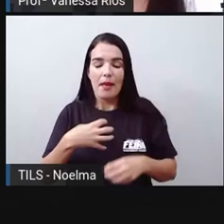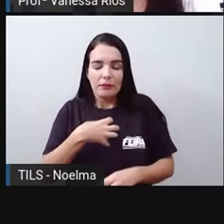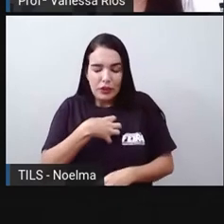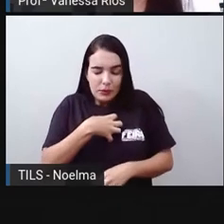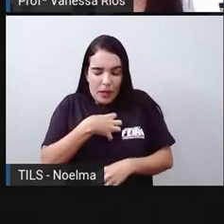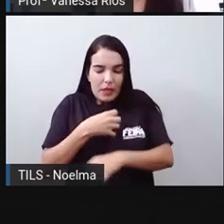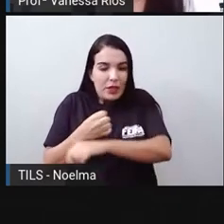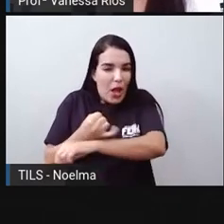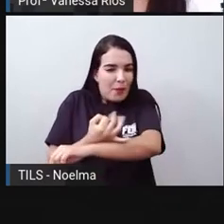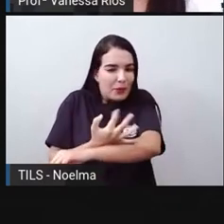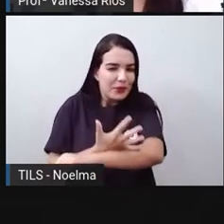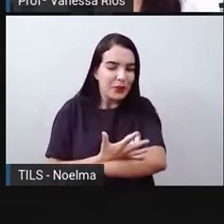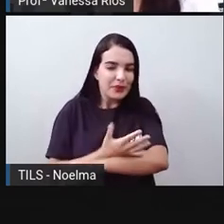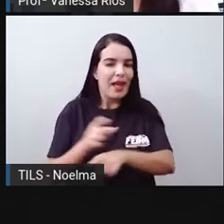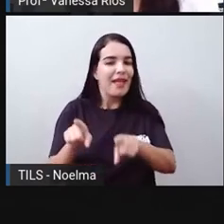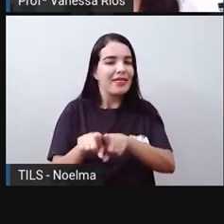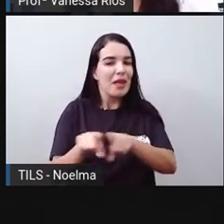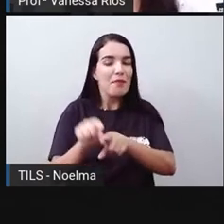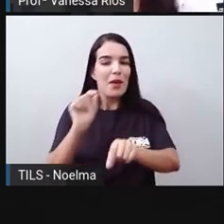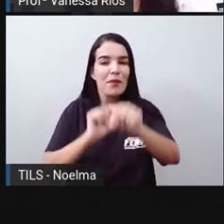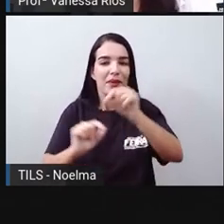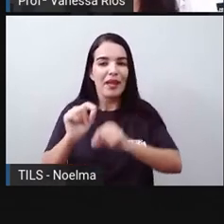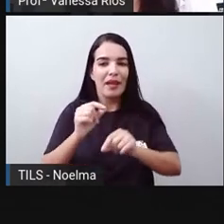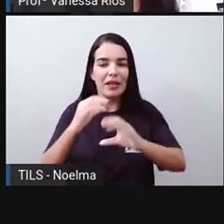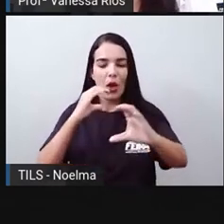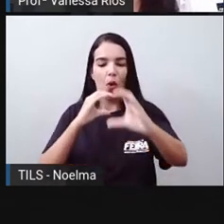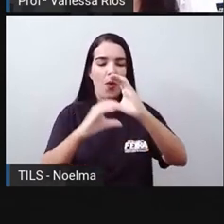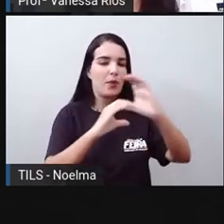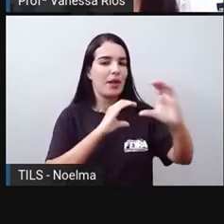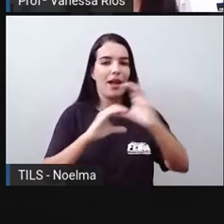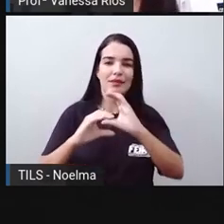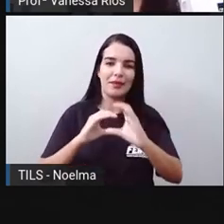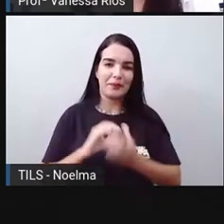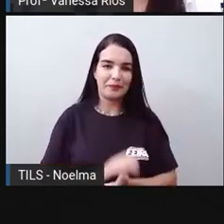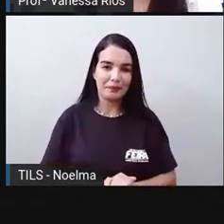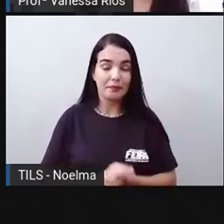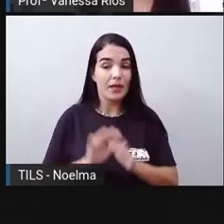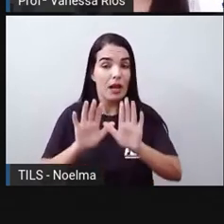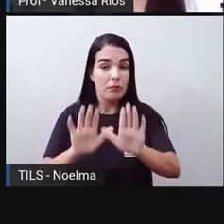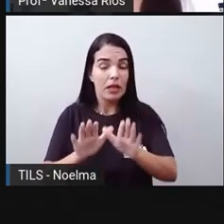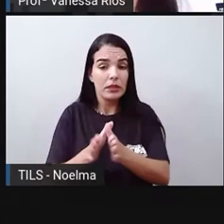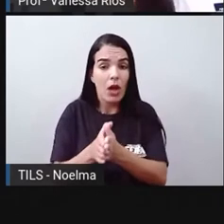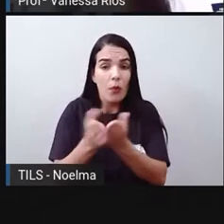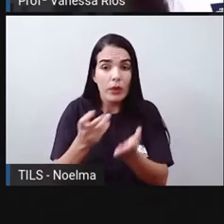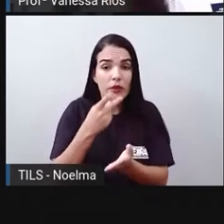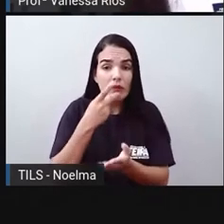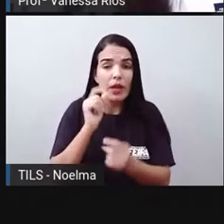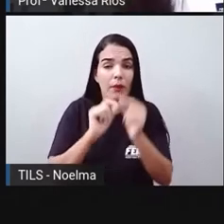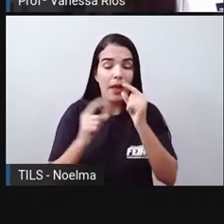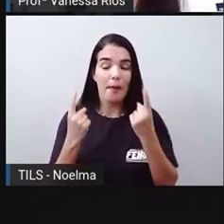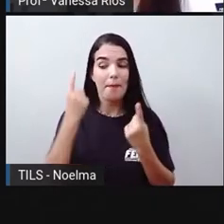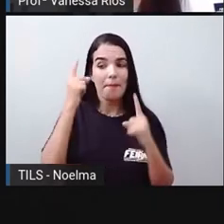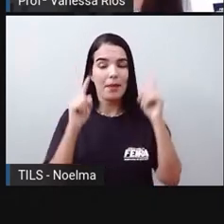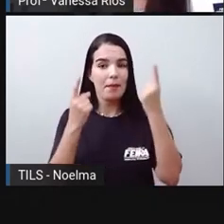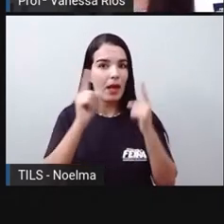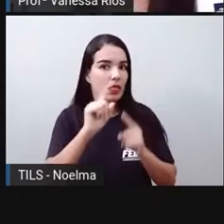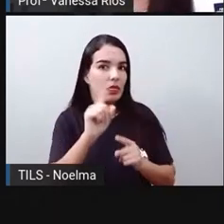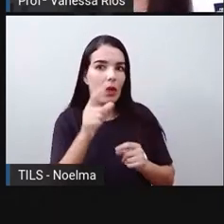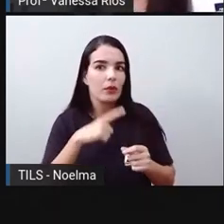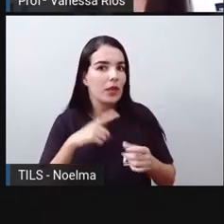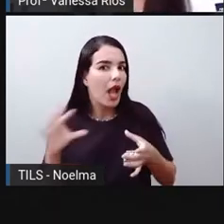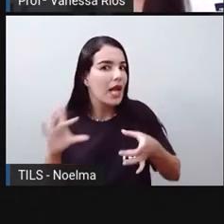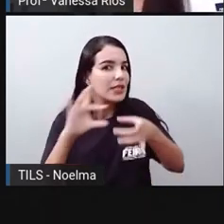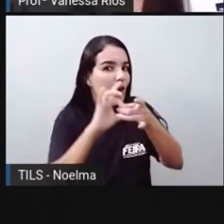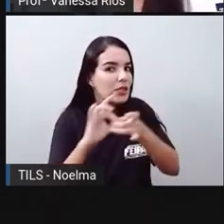emoções e também participar do processo de comunicação. Mas quando a gente fala em mímica, a gente não está falando